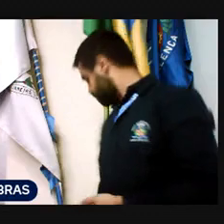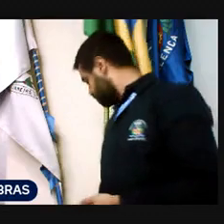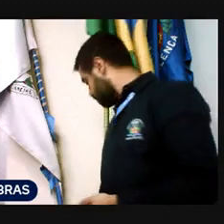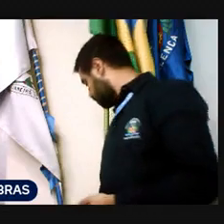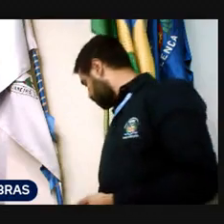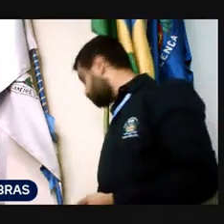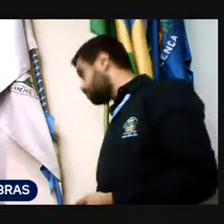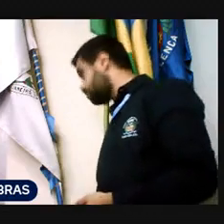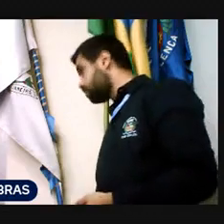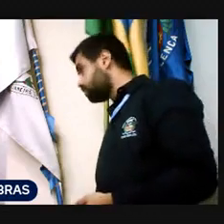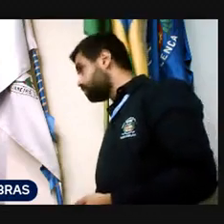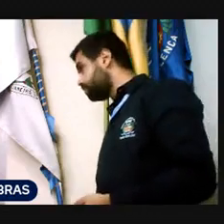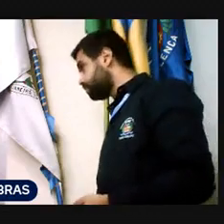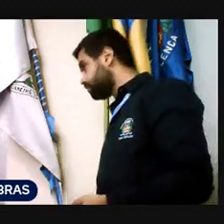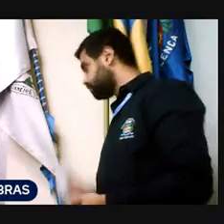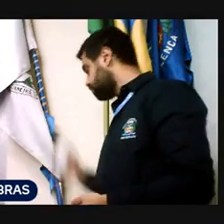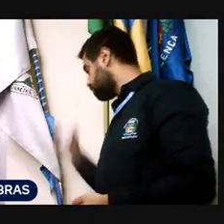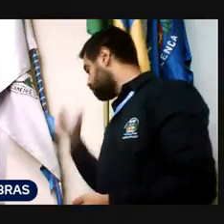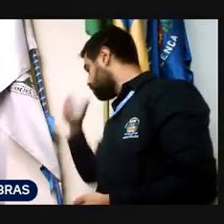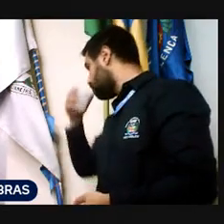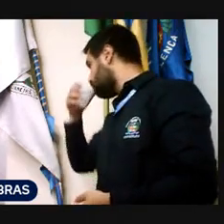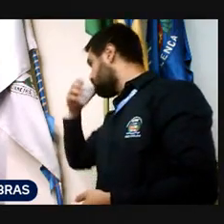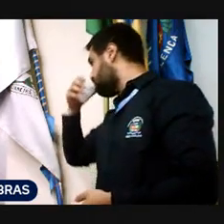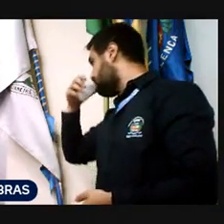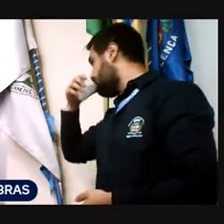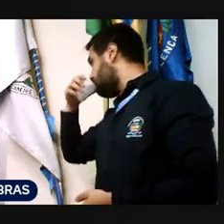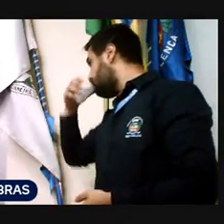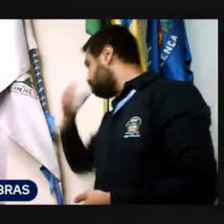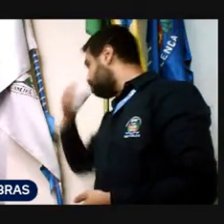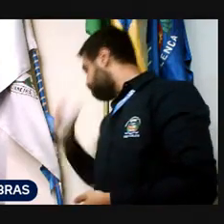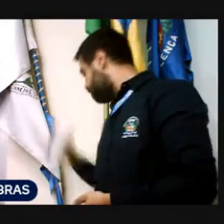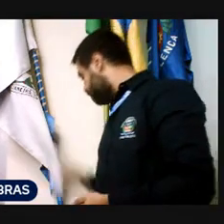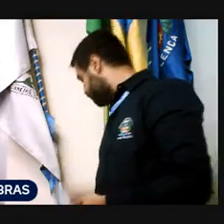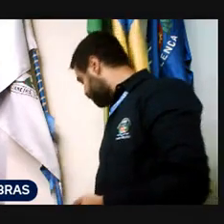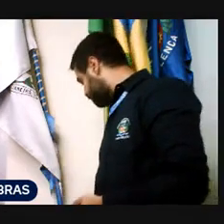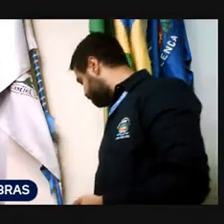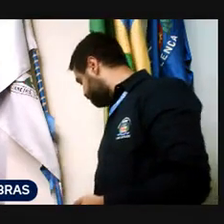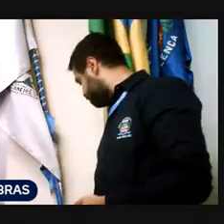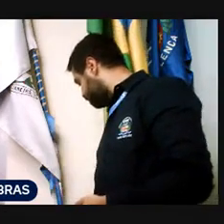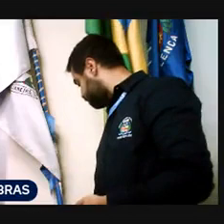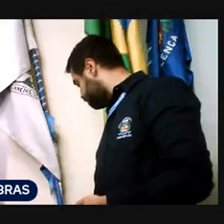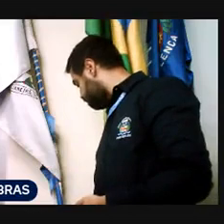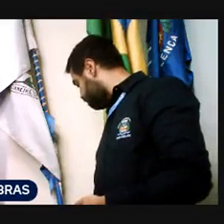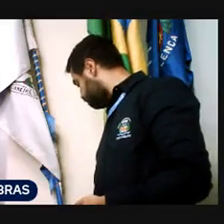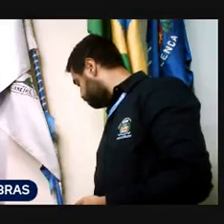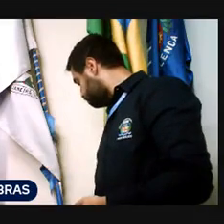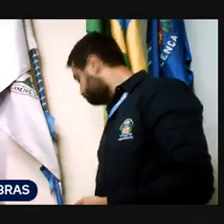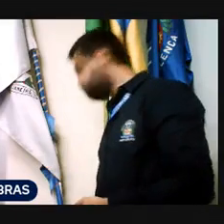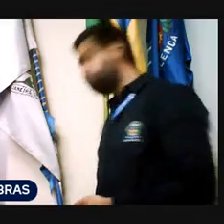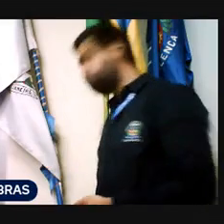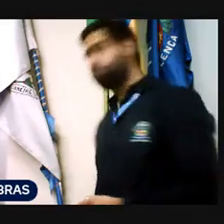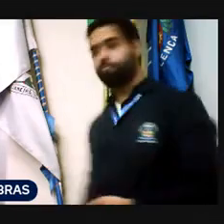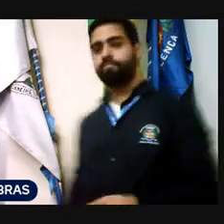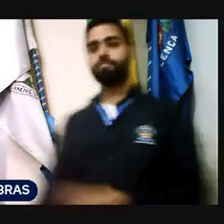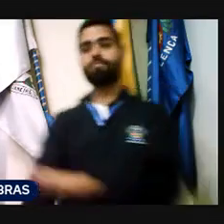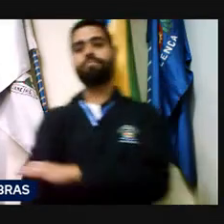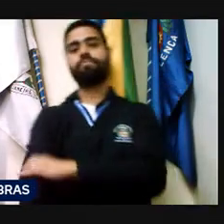Projeto de lei número 21 de 2021, cuidadores de animais, vereador David